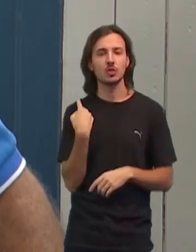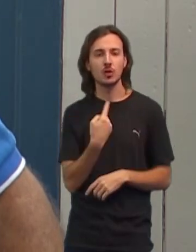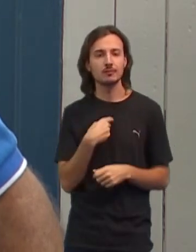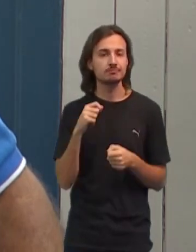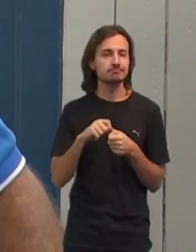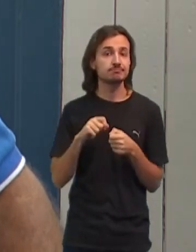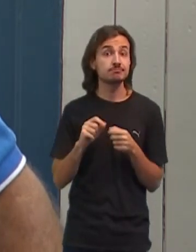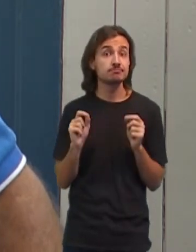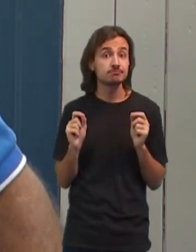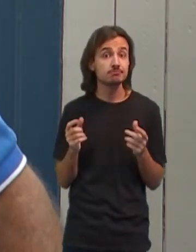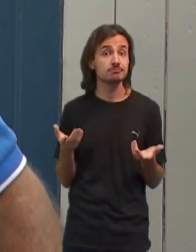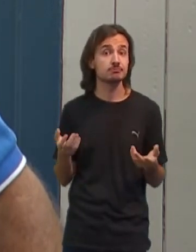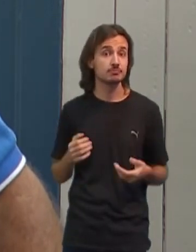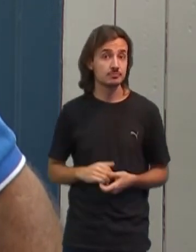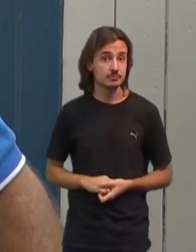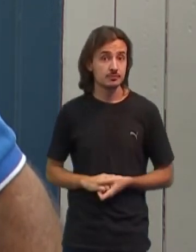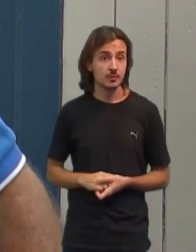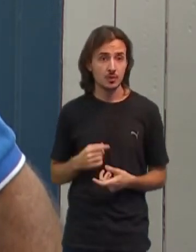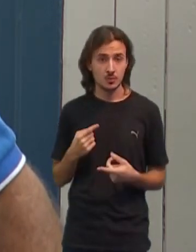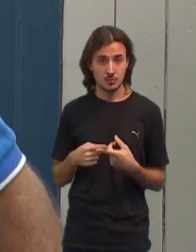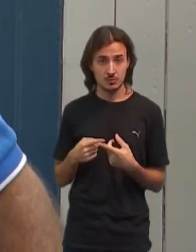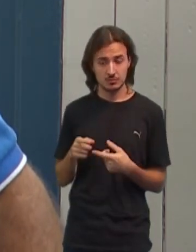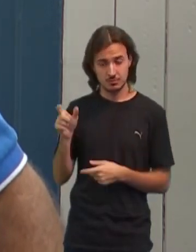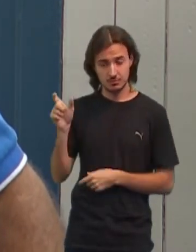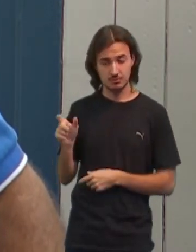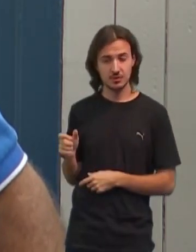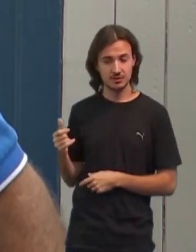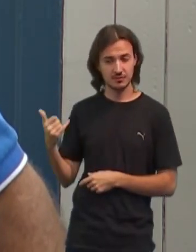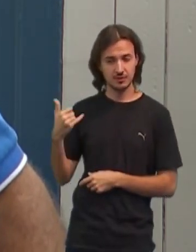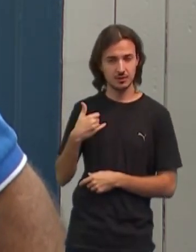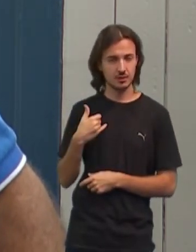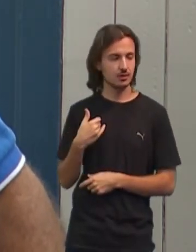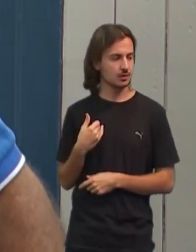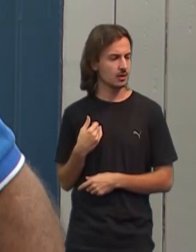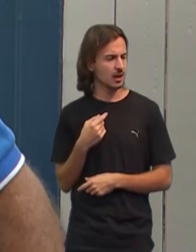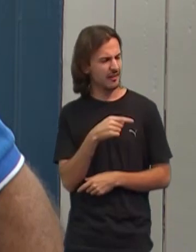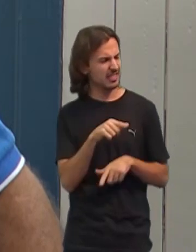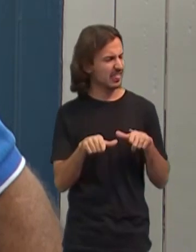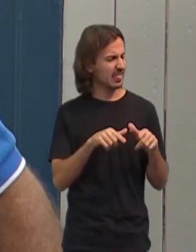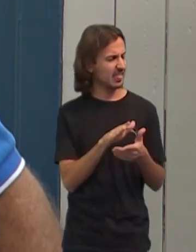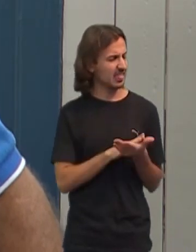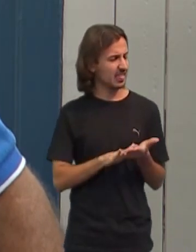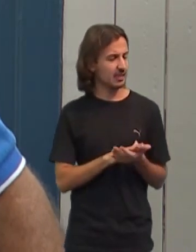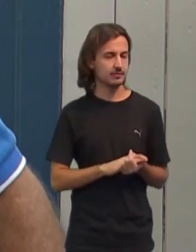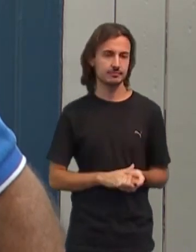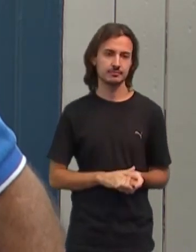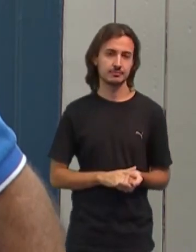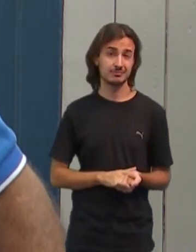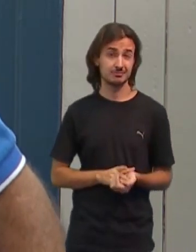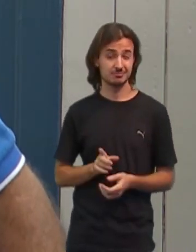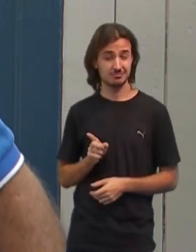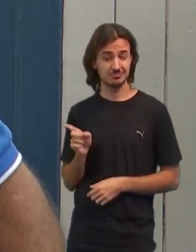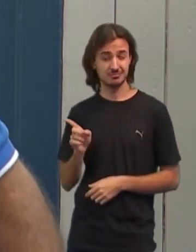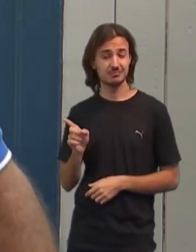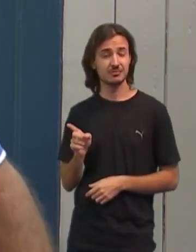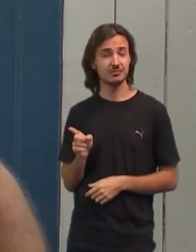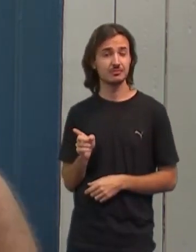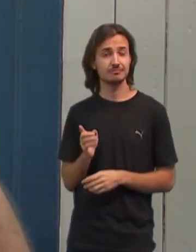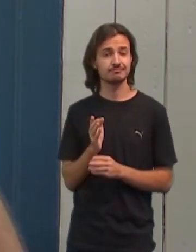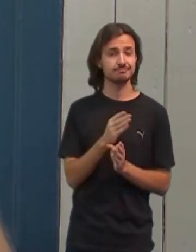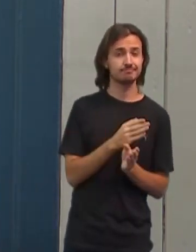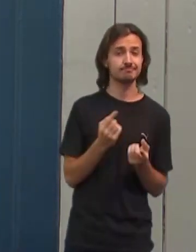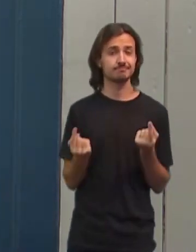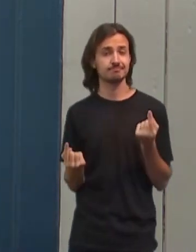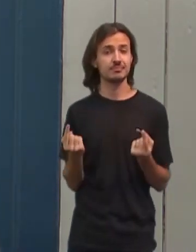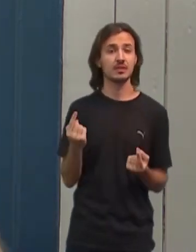Porque a pessoa que falou que eu não trabalho, vamos ver o posicionamento dela. Se é na legalidade ou se vai